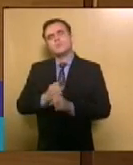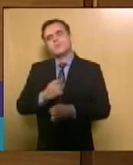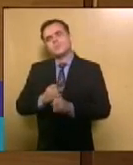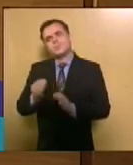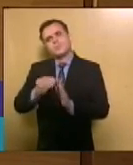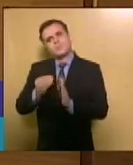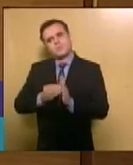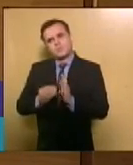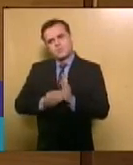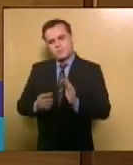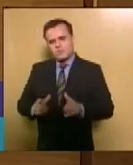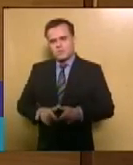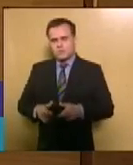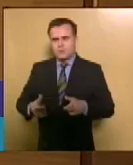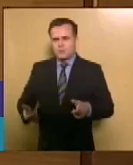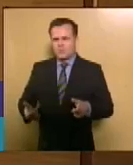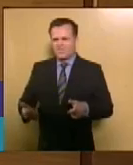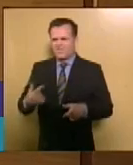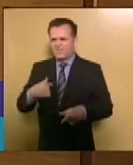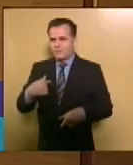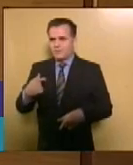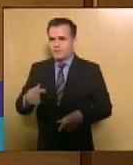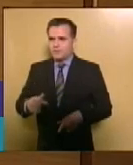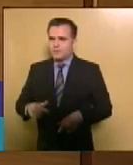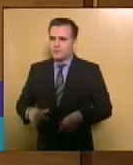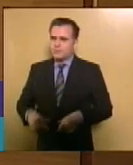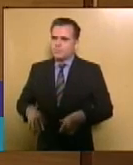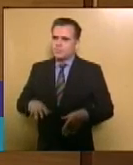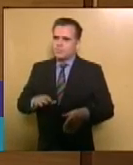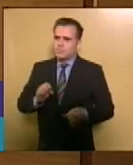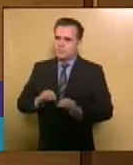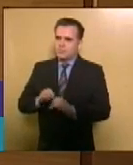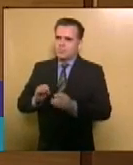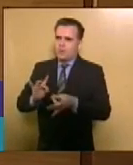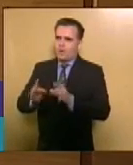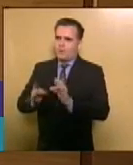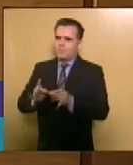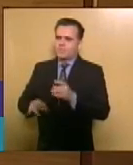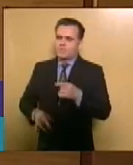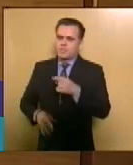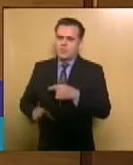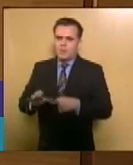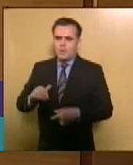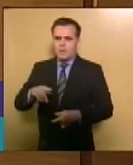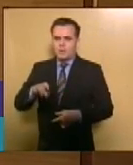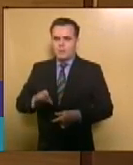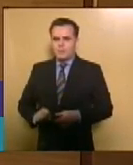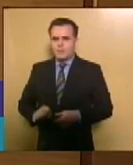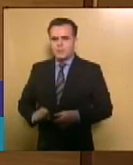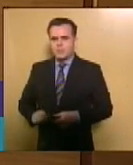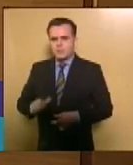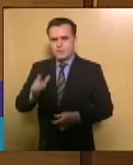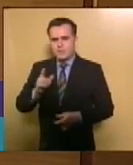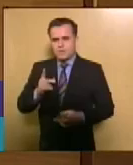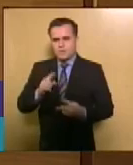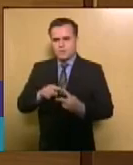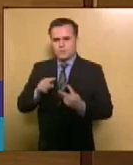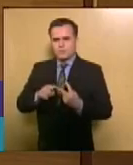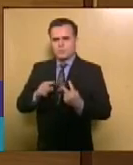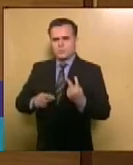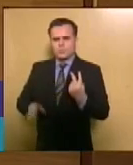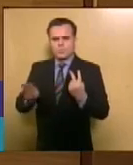crescendo hoje eu enquanto oficineiro no no capis dav Capistrano a gente tá com dois casos eh de